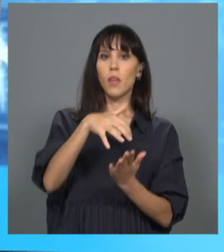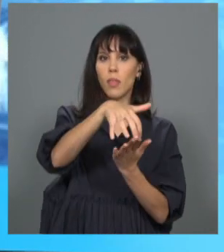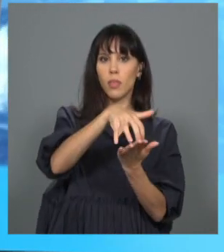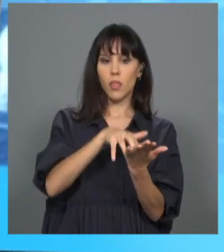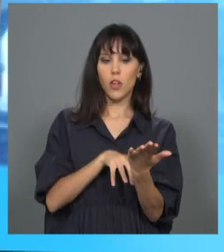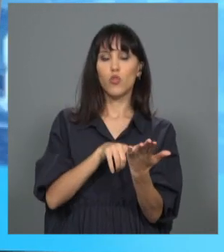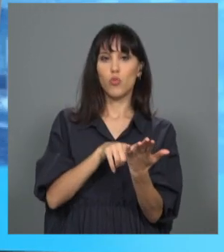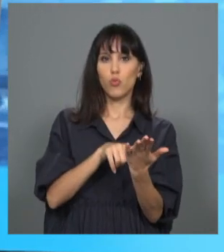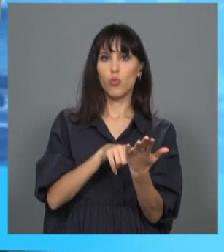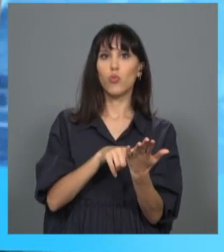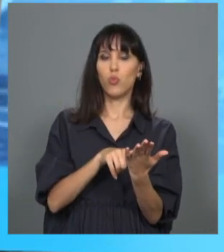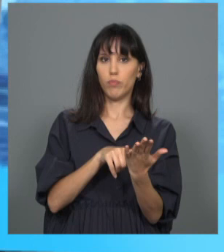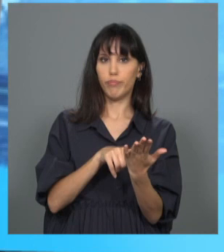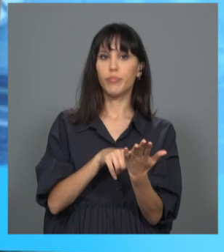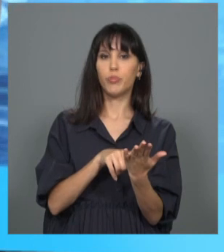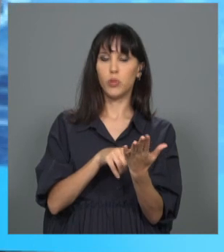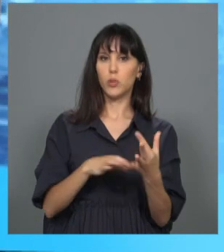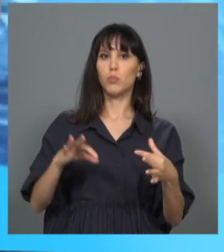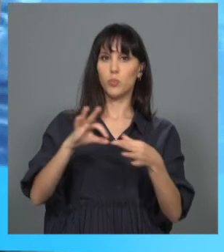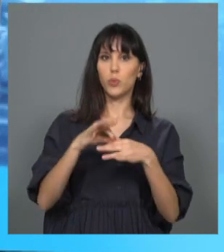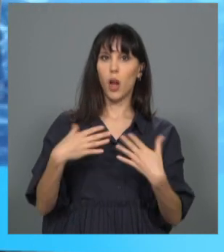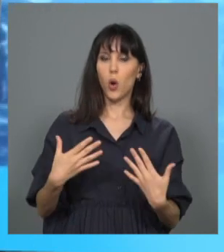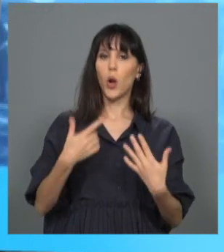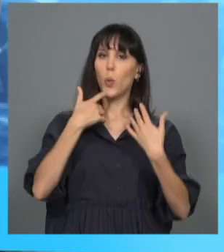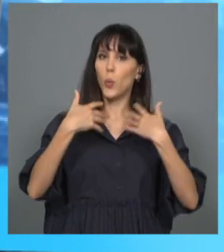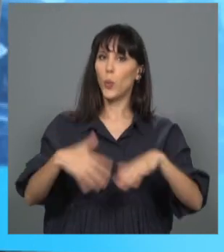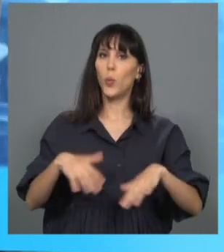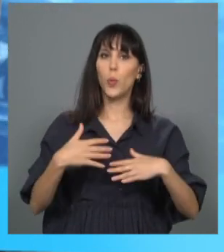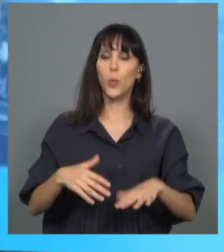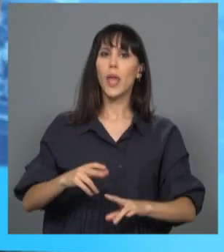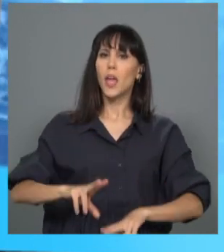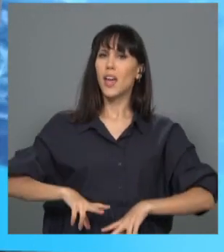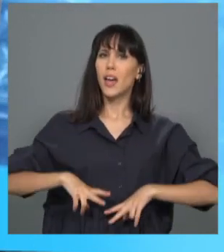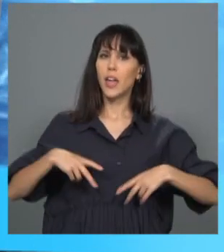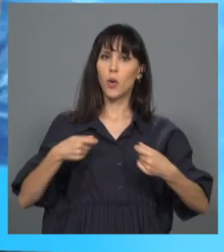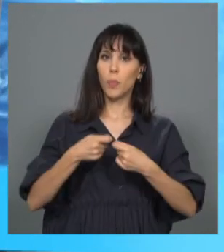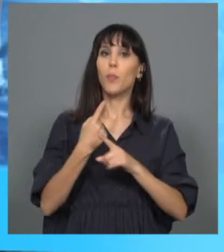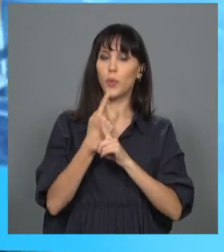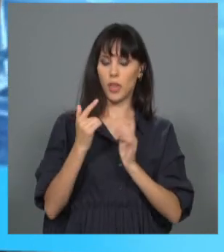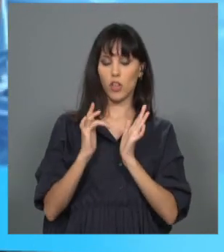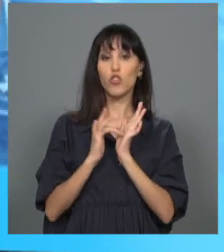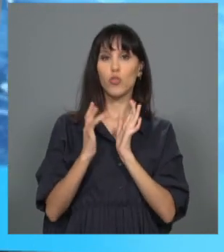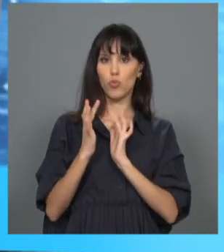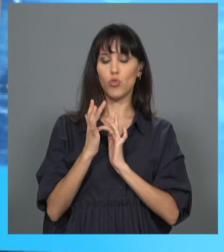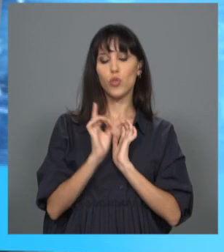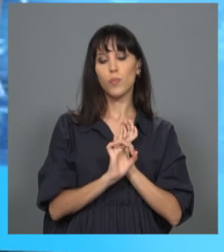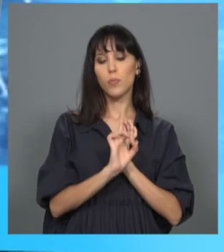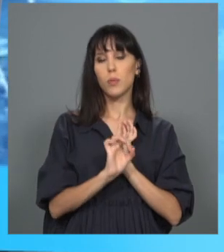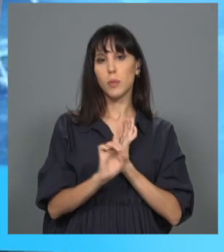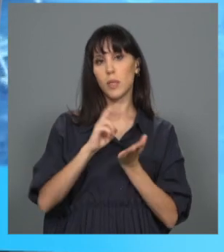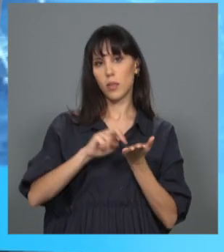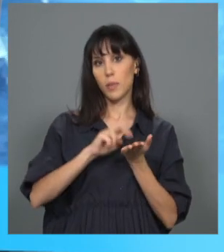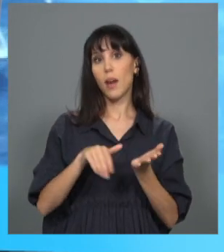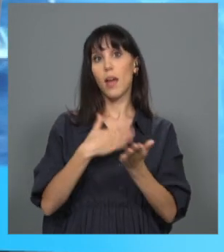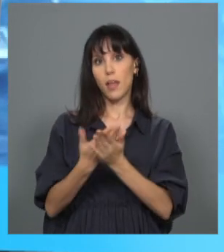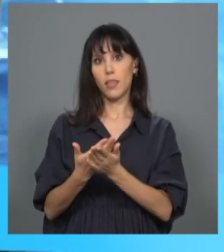uma mensagem atualíssima e riquíssima. Jesus continua a caminhar para Jerusalém, onde vai... Aí se insere